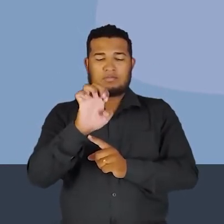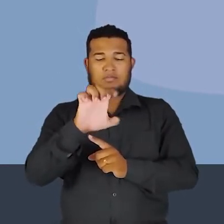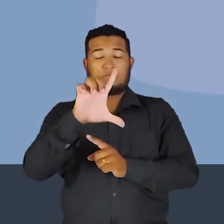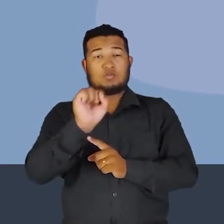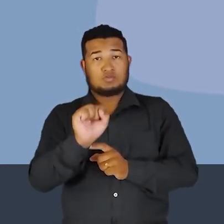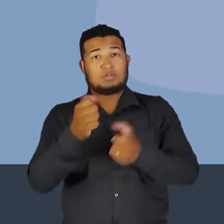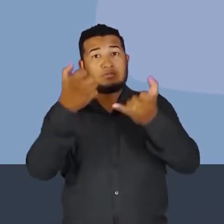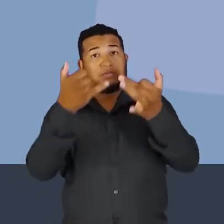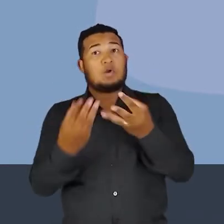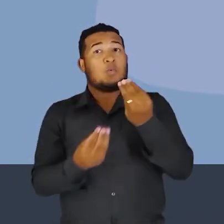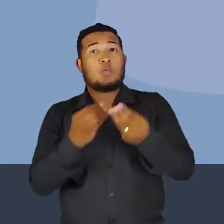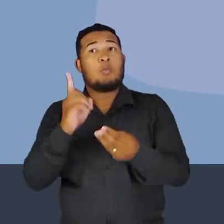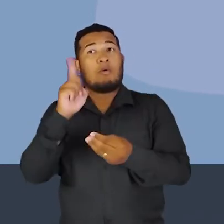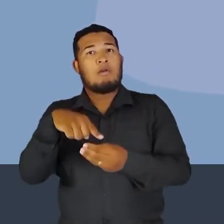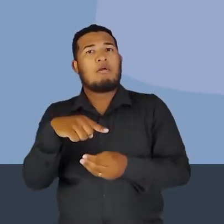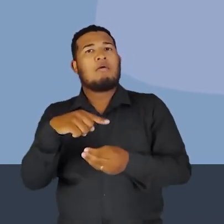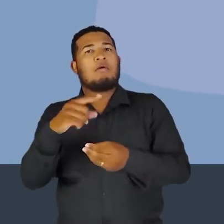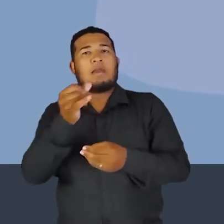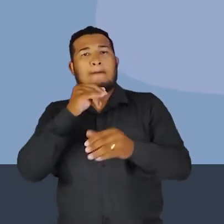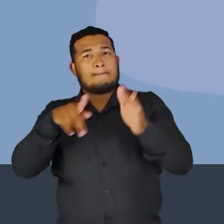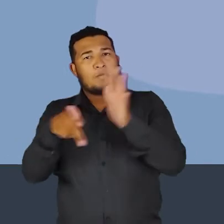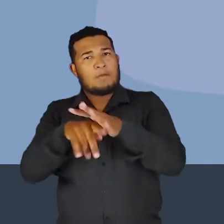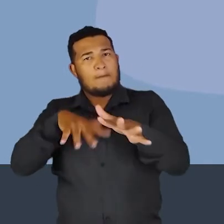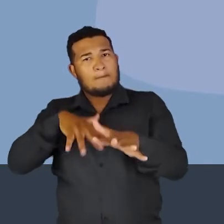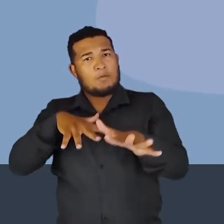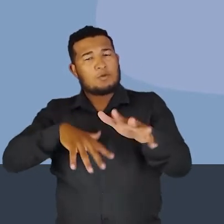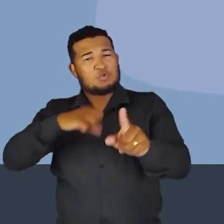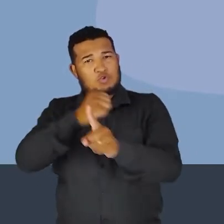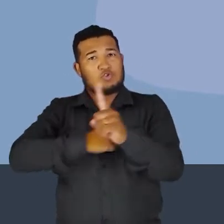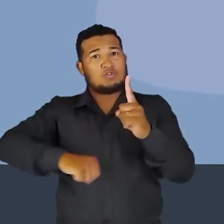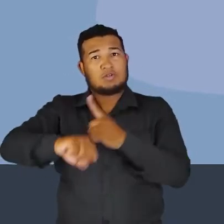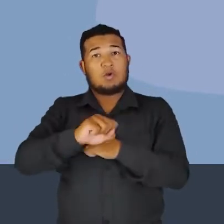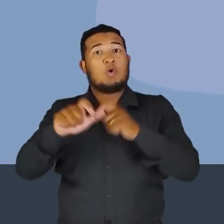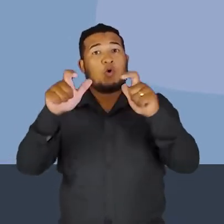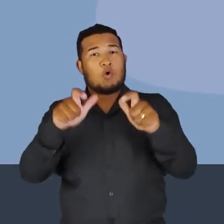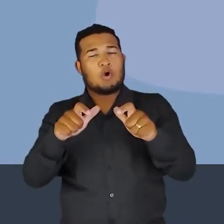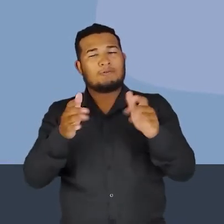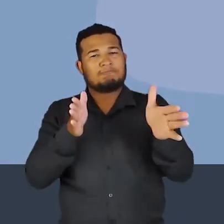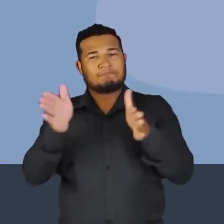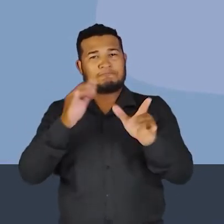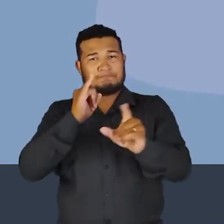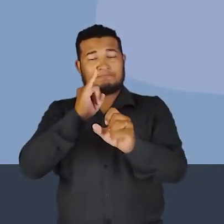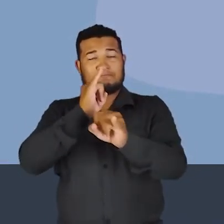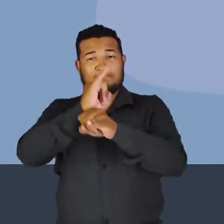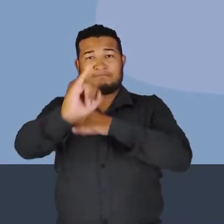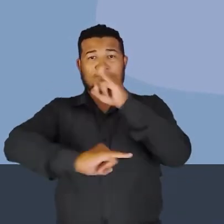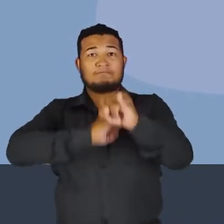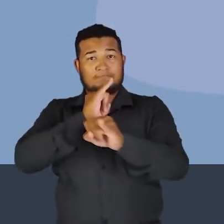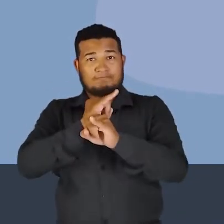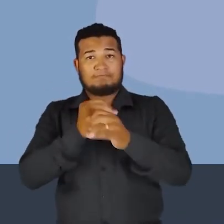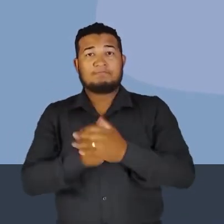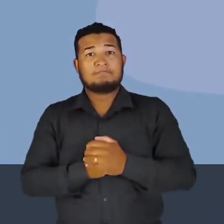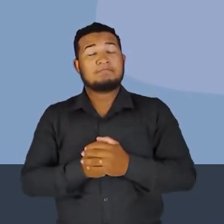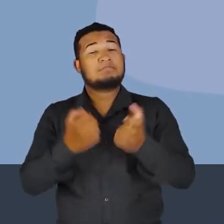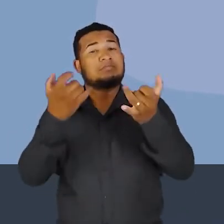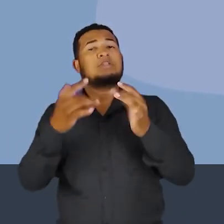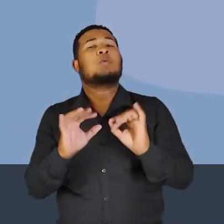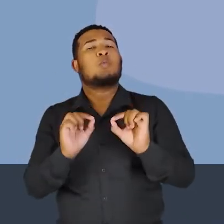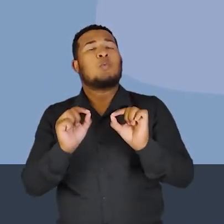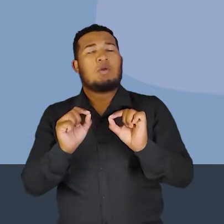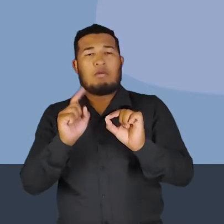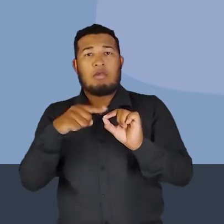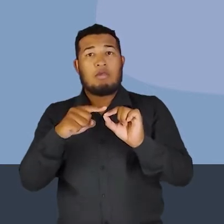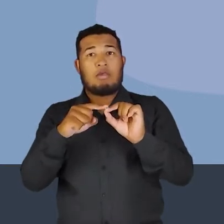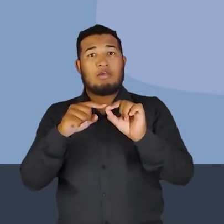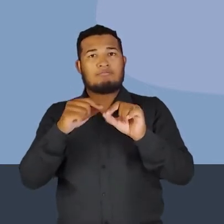em rede. Então, ele vai falar destes movimentos sociais na era da internet. Então, ele vai falar o seguinte, a era da